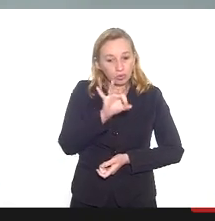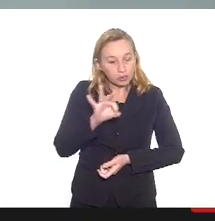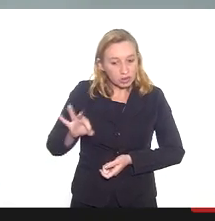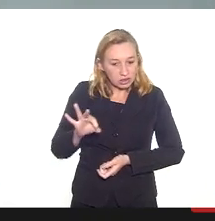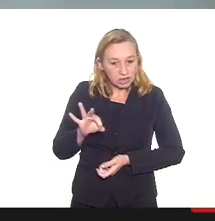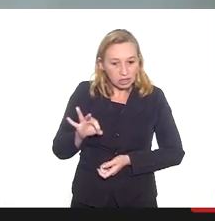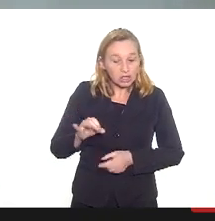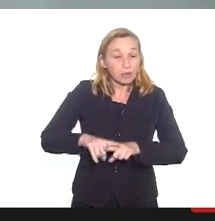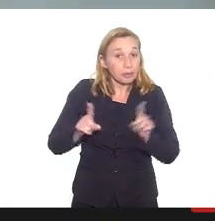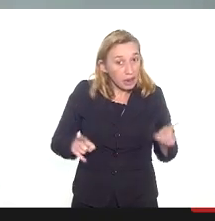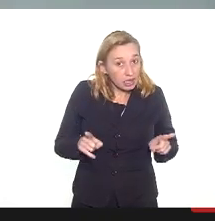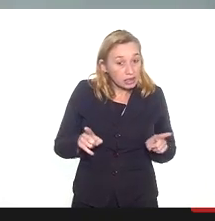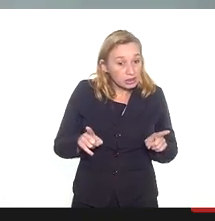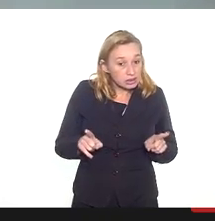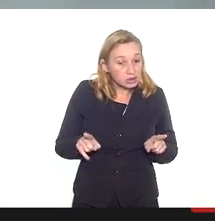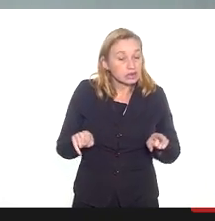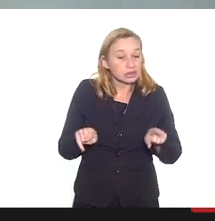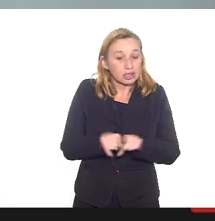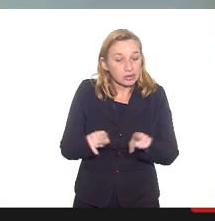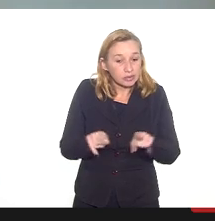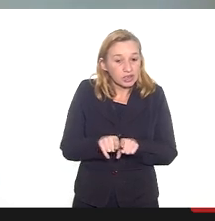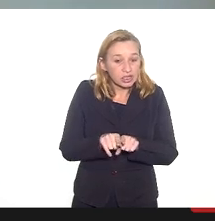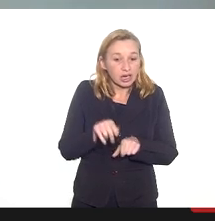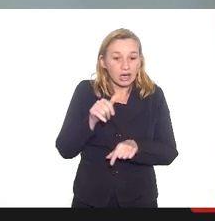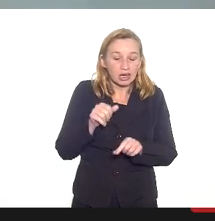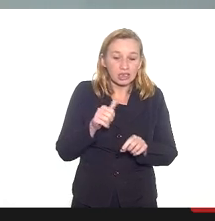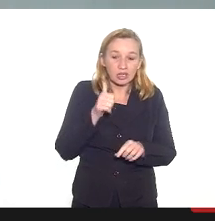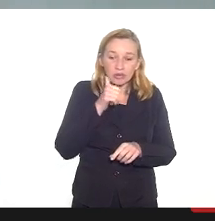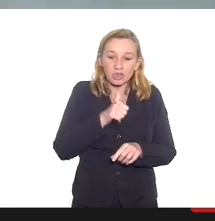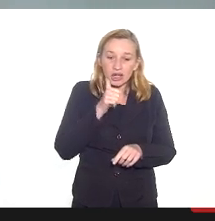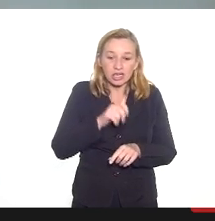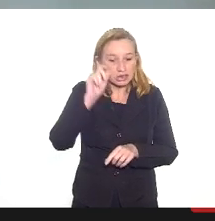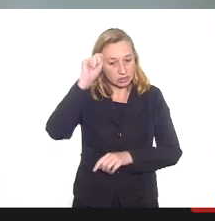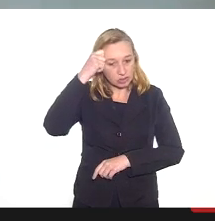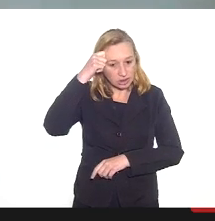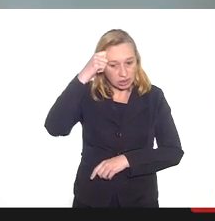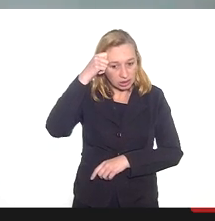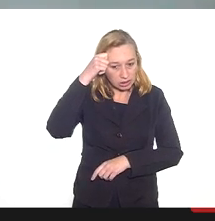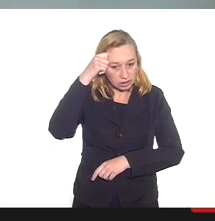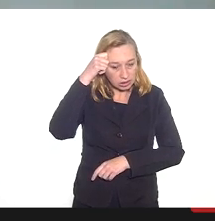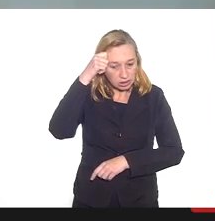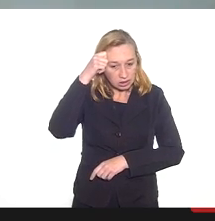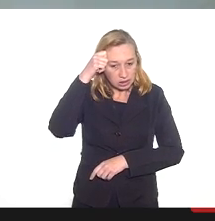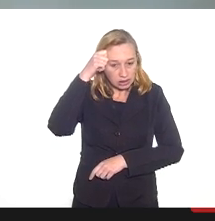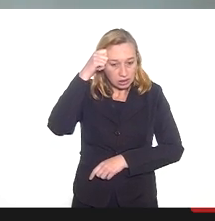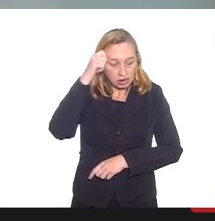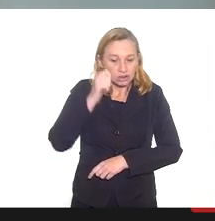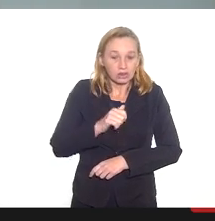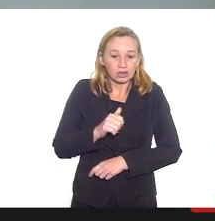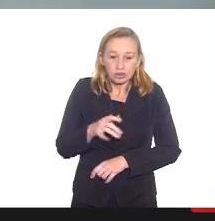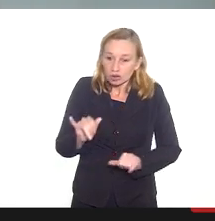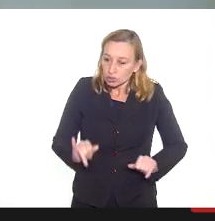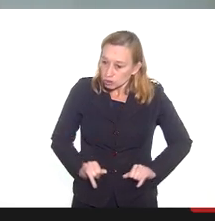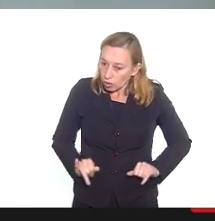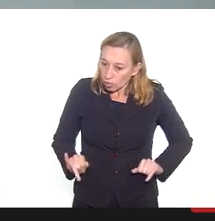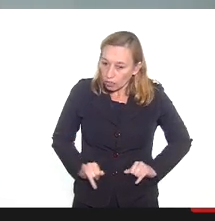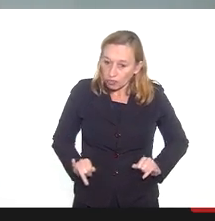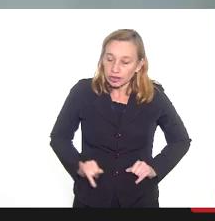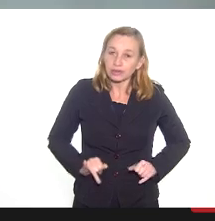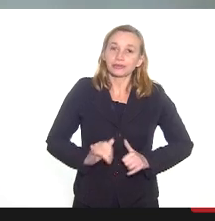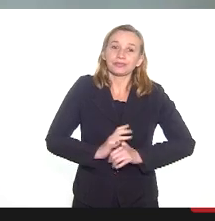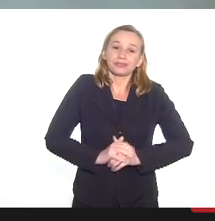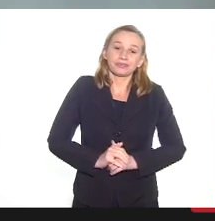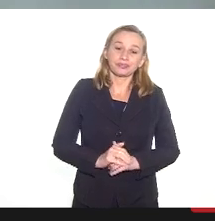a maioria das mulheres atingidas são mulheres negras ainda numa fase,